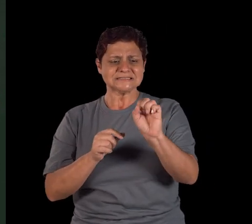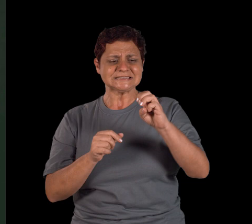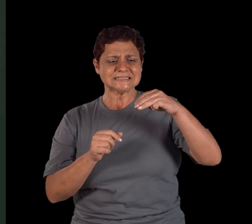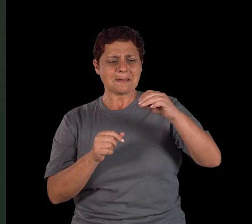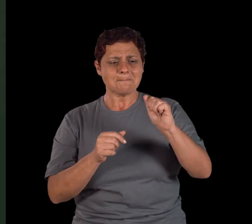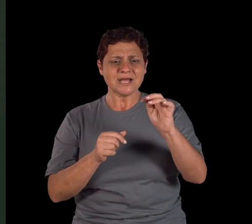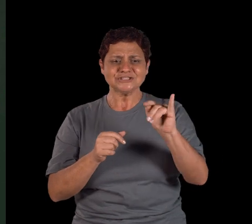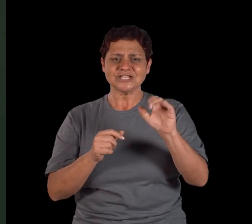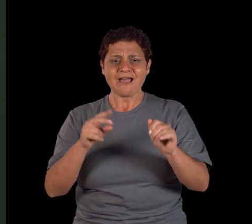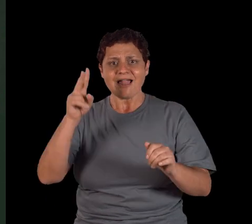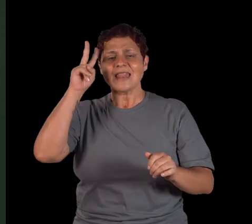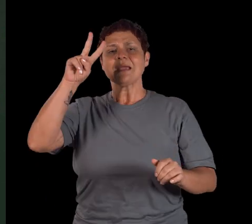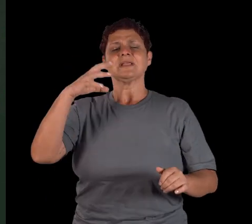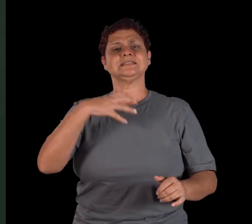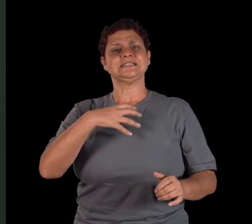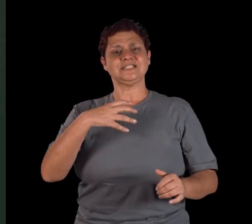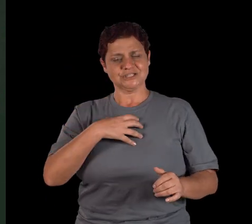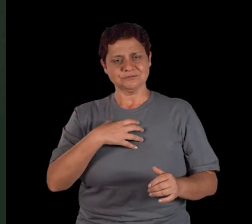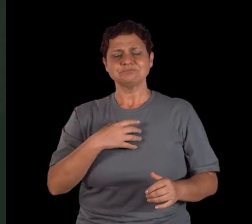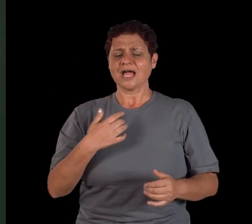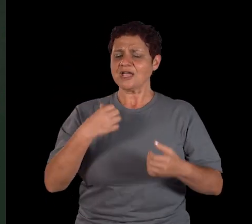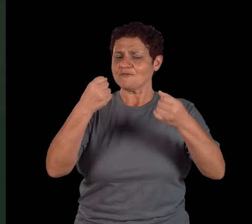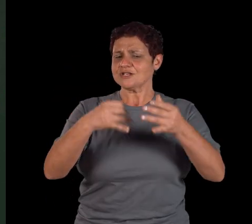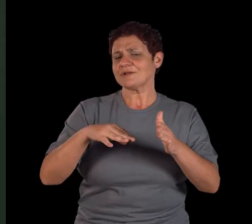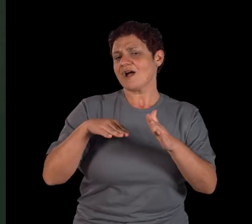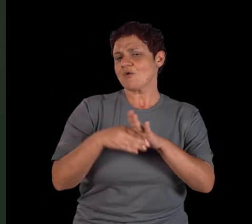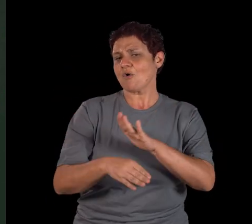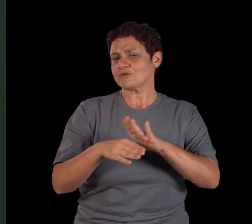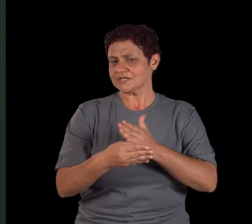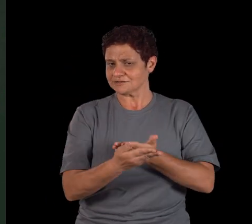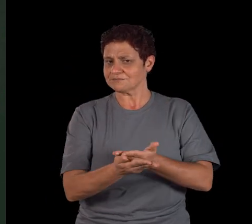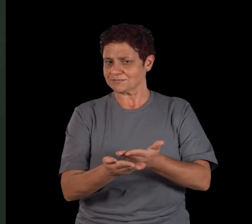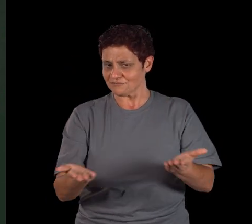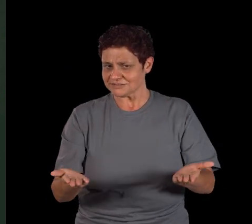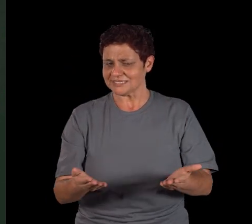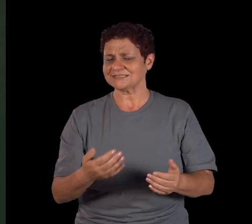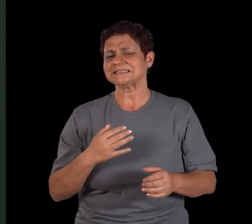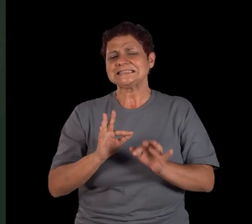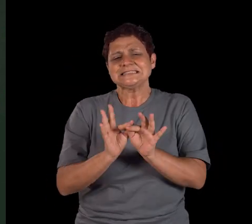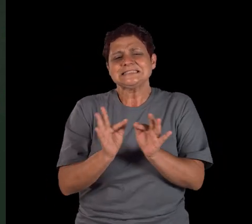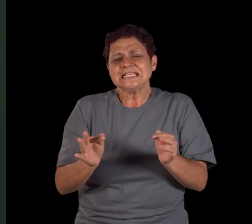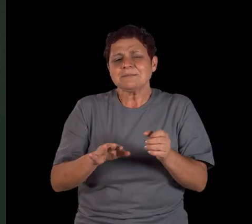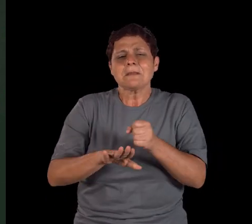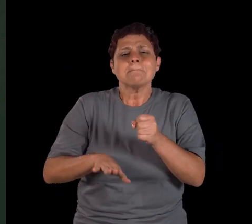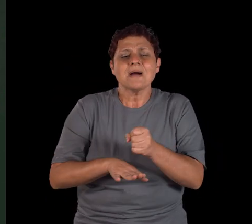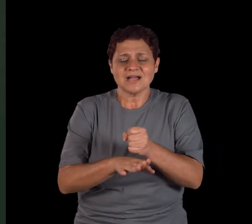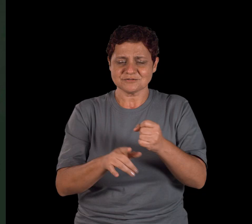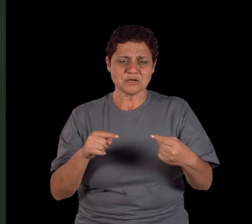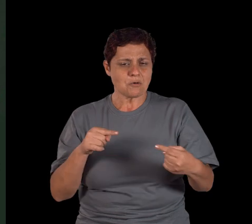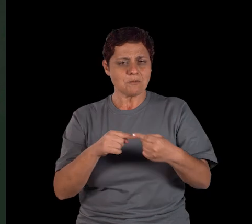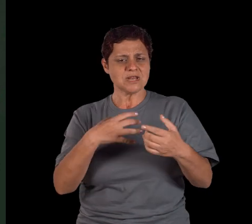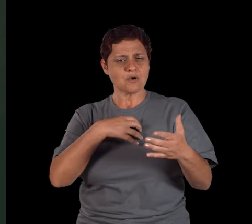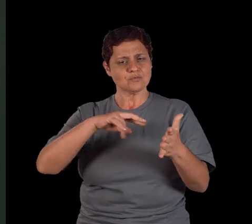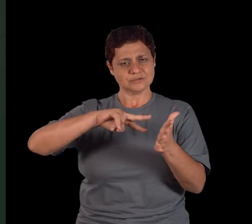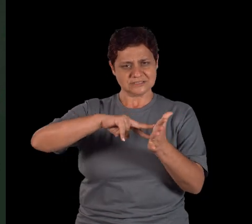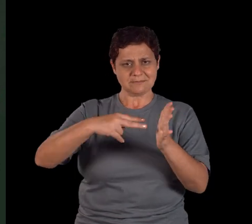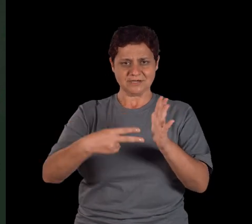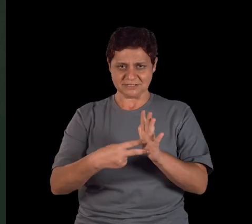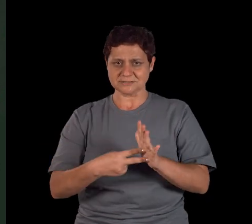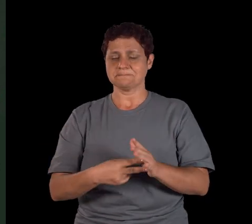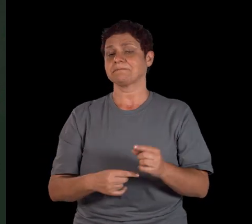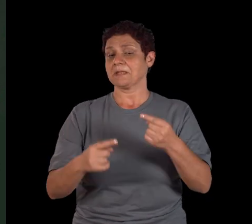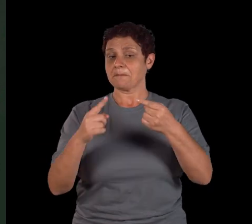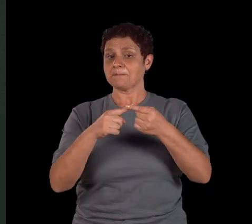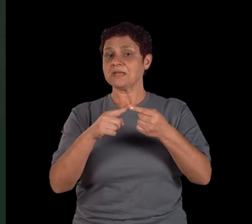aí, pensando nisso, a gente tem que lembrar de alguns conceitozinhos. Então, conceitos básicos que tem a ver com semântica. Primeiro conceito, conceito